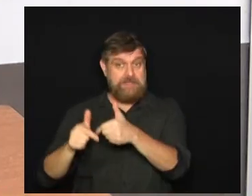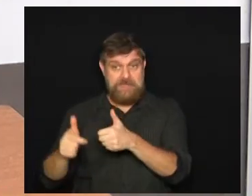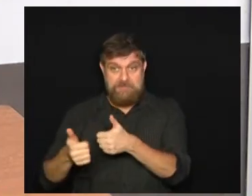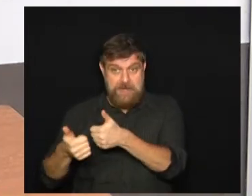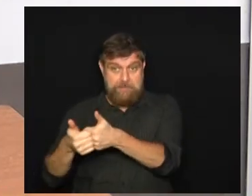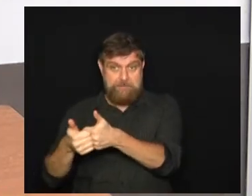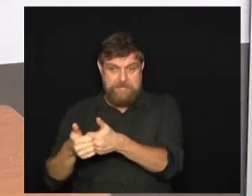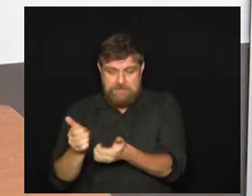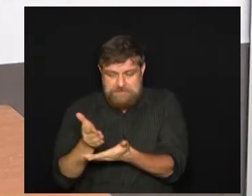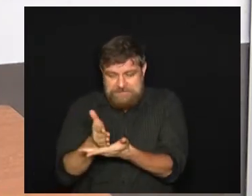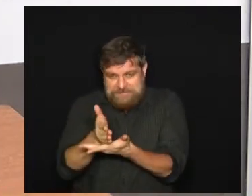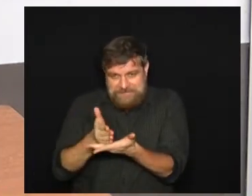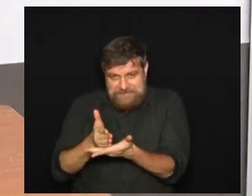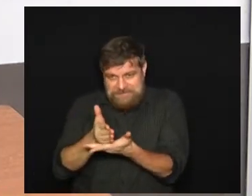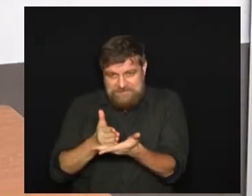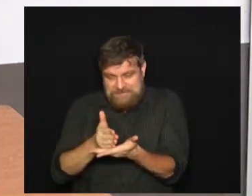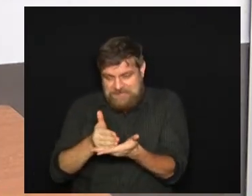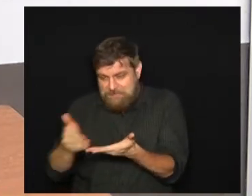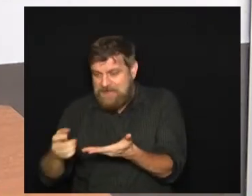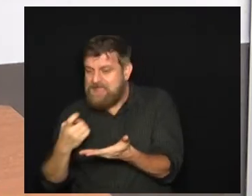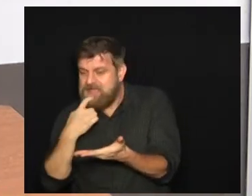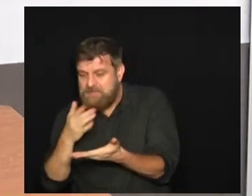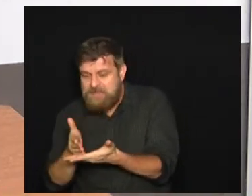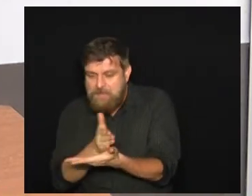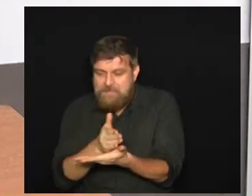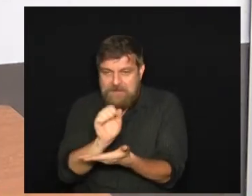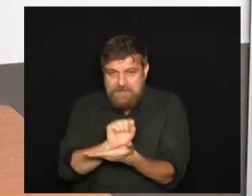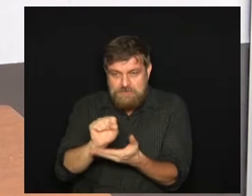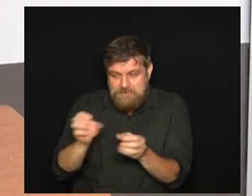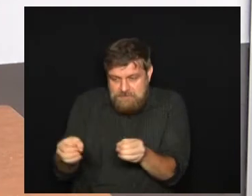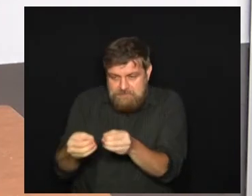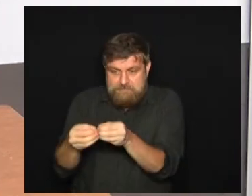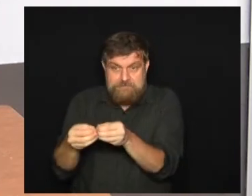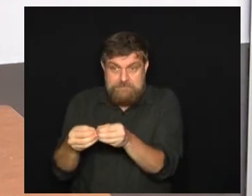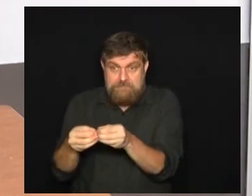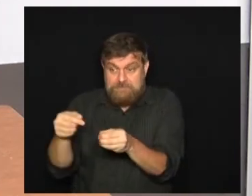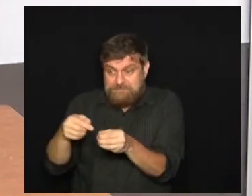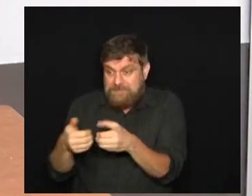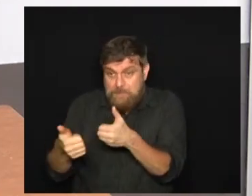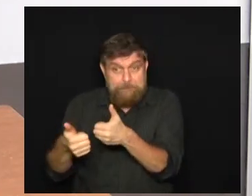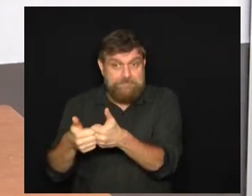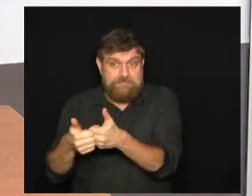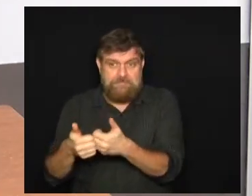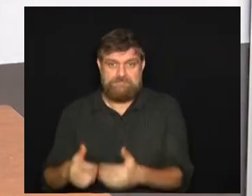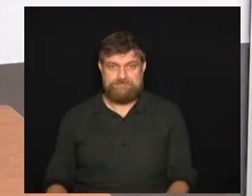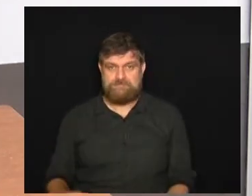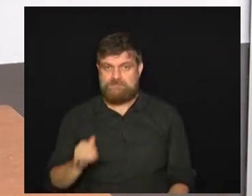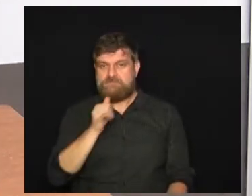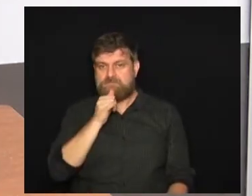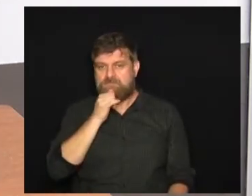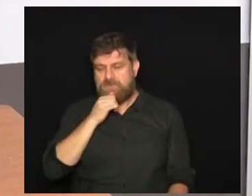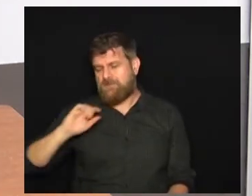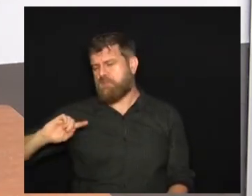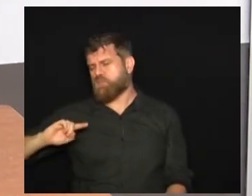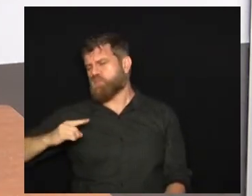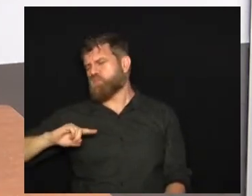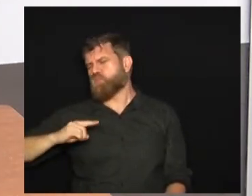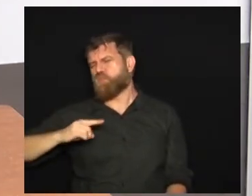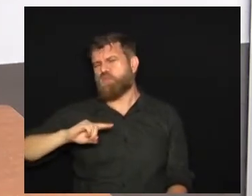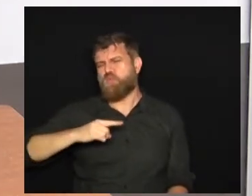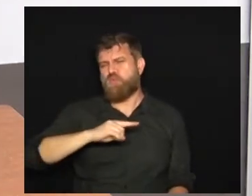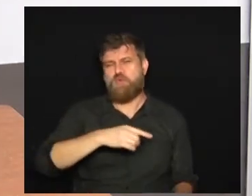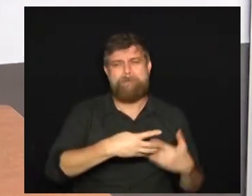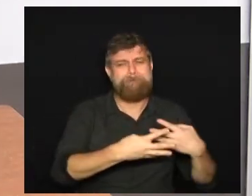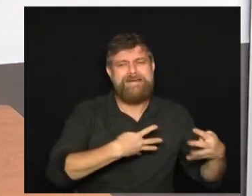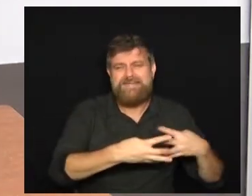da divisa e consegue uma vaga numa empresa em Sumaré, é mais perto do que ela ir, por exemplo, em Sousas ou em Barão Geraldo